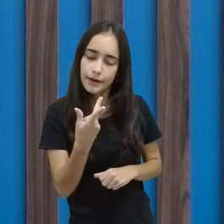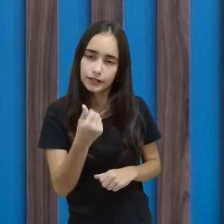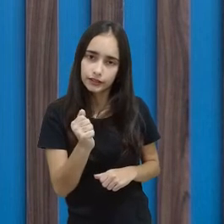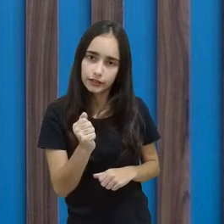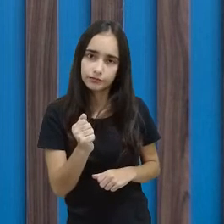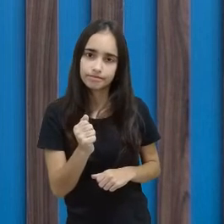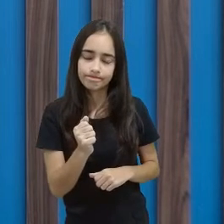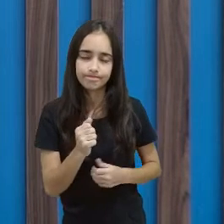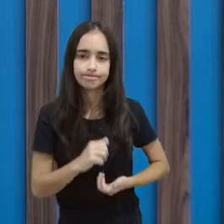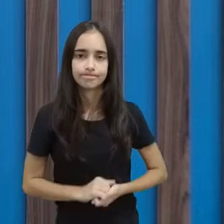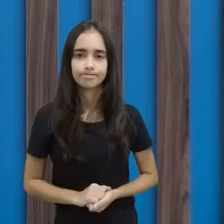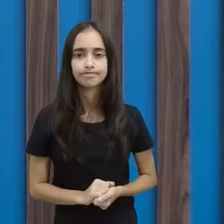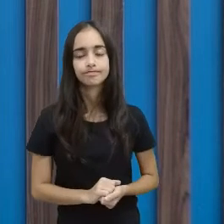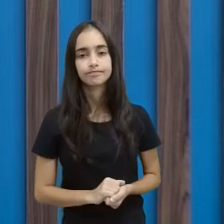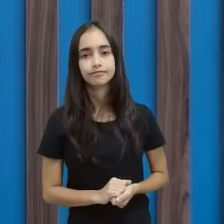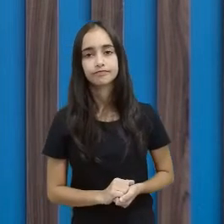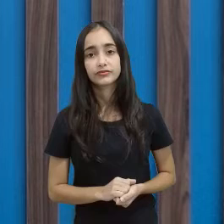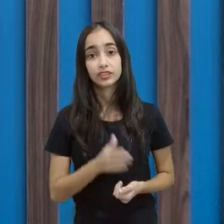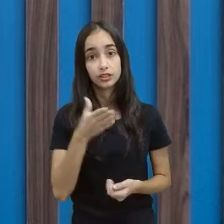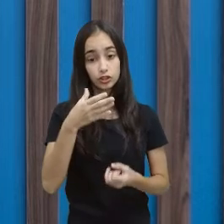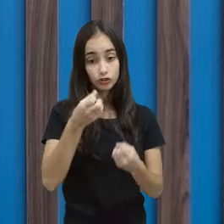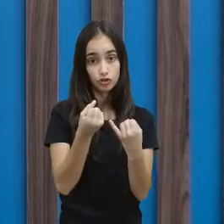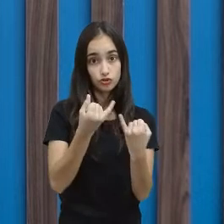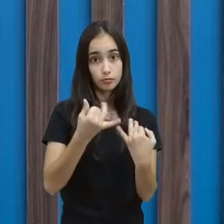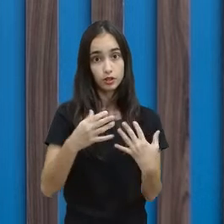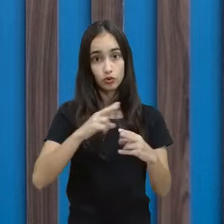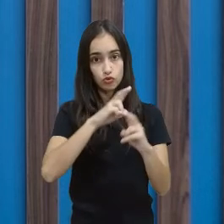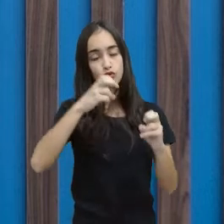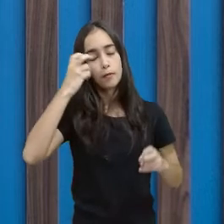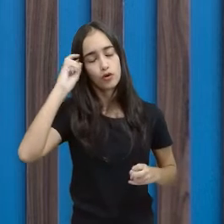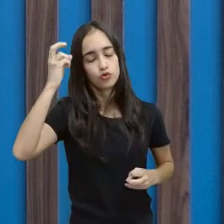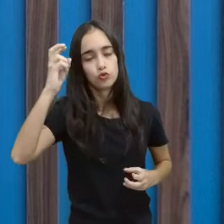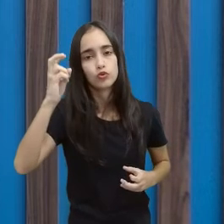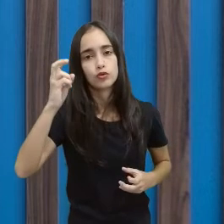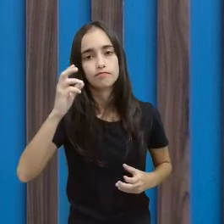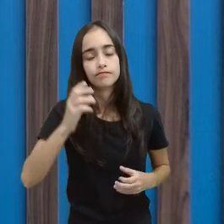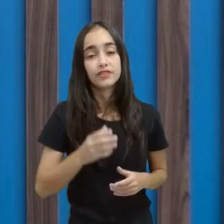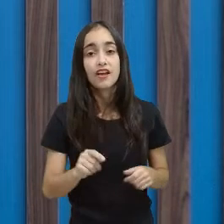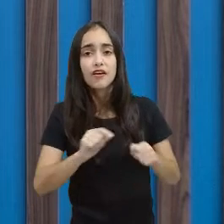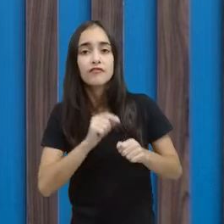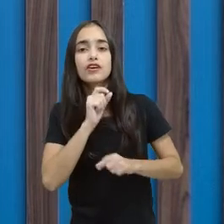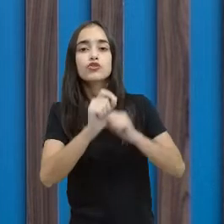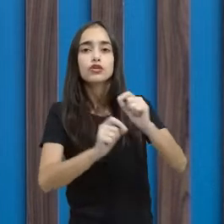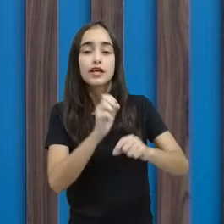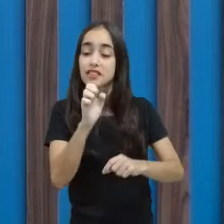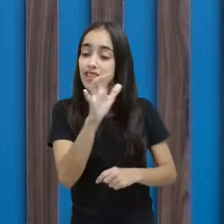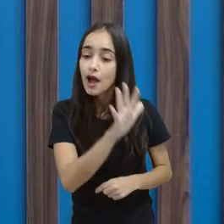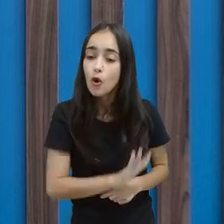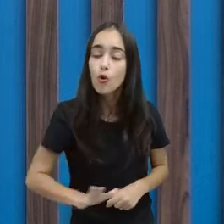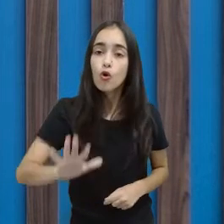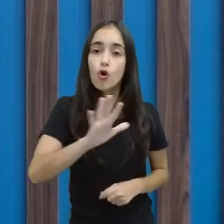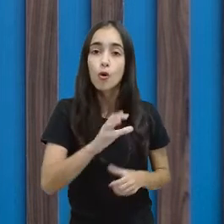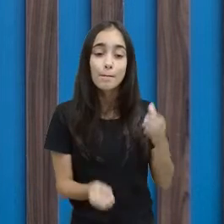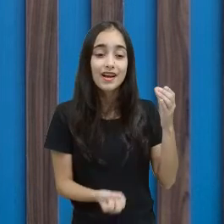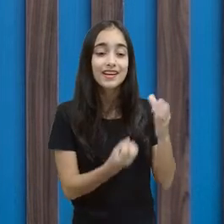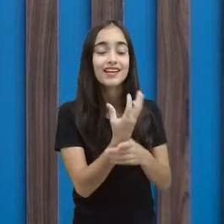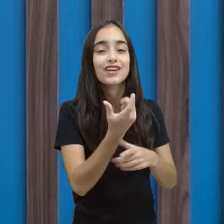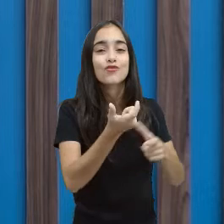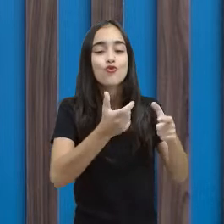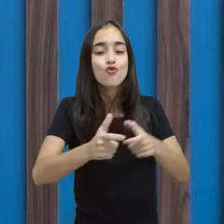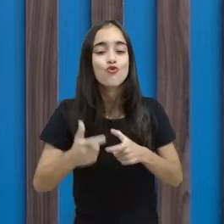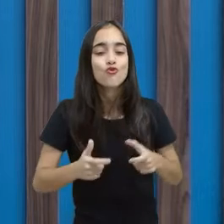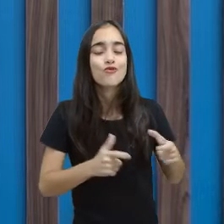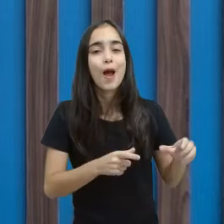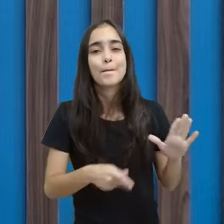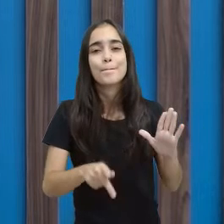que o Luciano já tinha falado aí numa aula anterior, isso vai fazer com que na Europa surjam esses campos de concentração